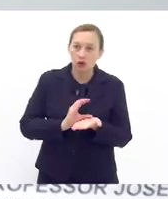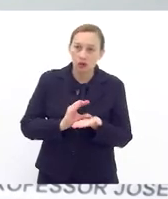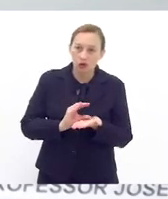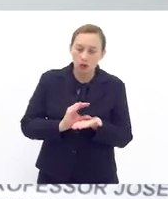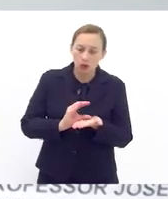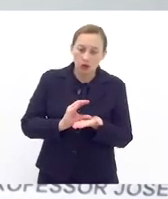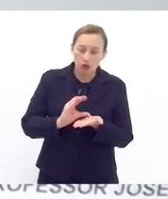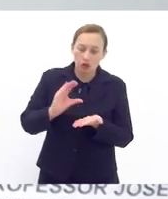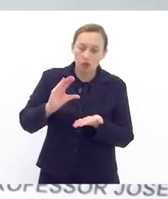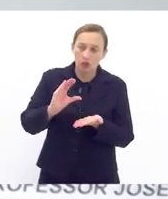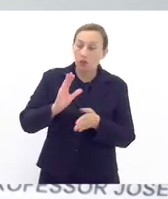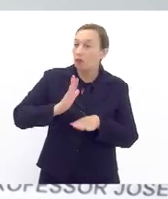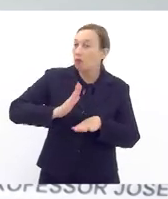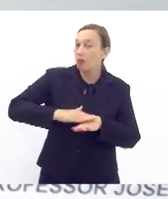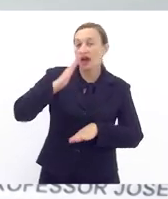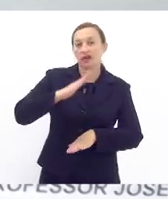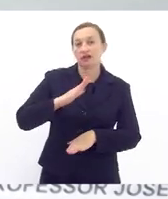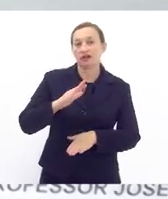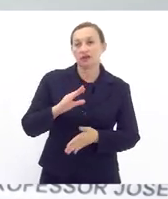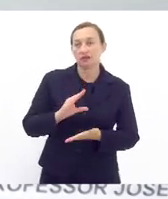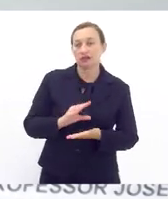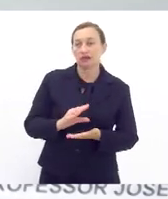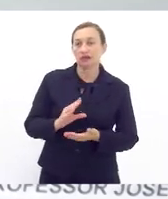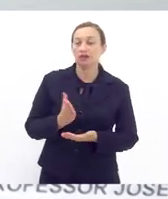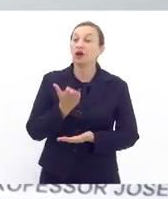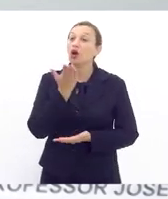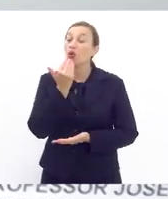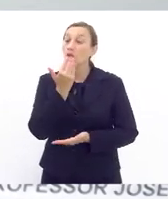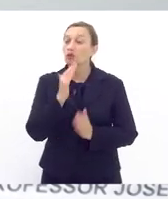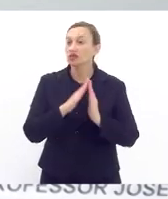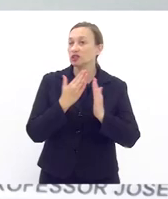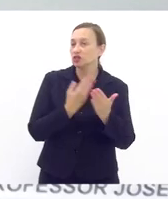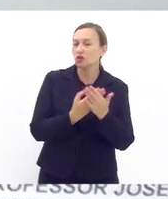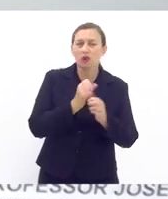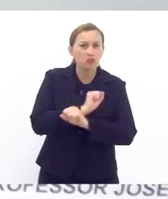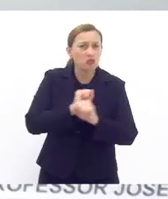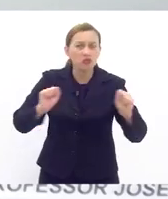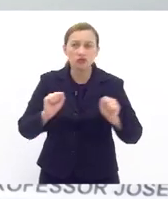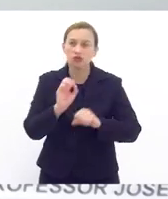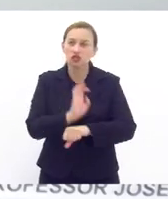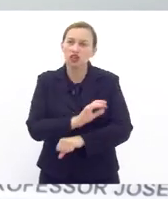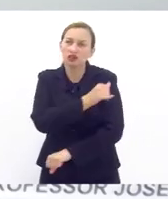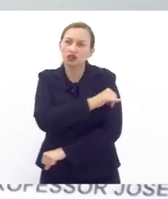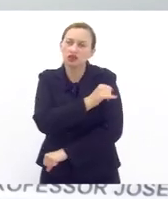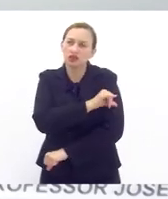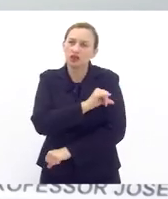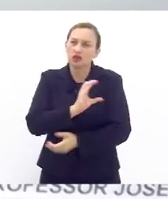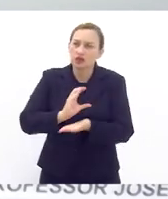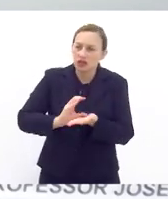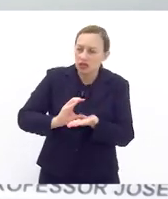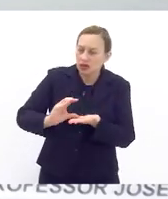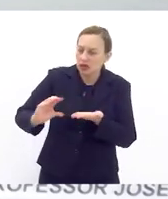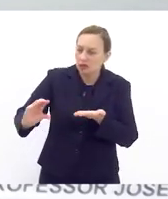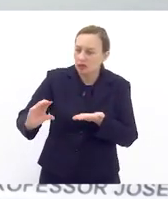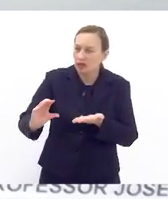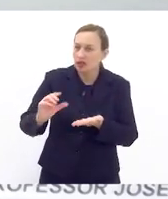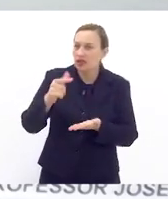é impossível o estado do Rio de Janeiro repassar